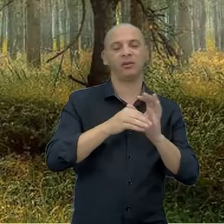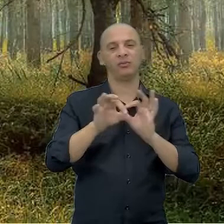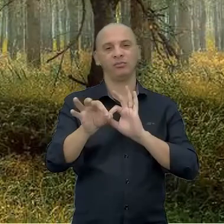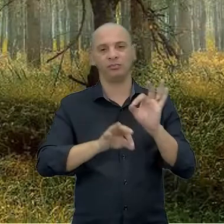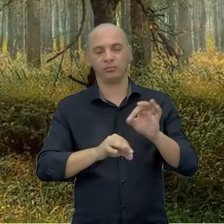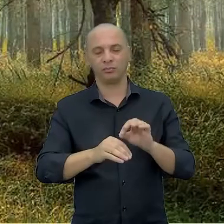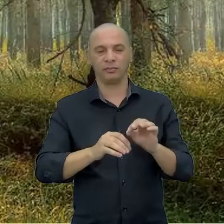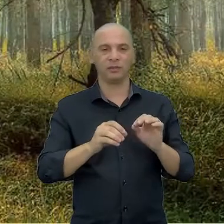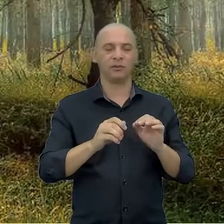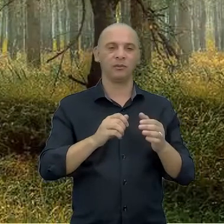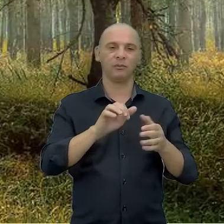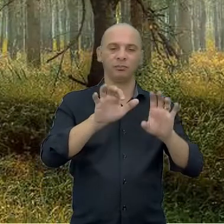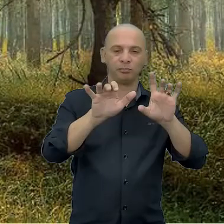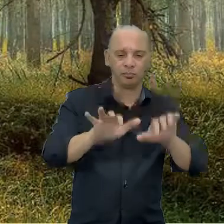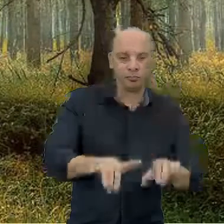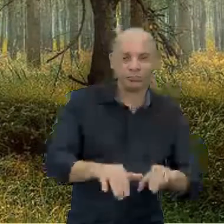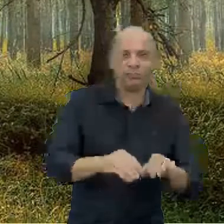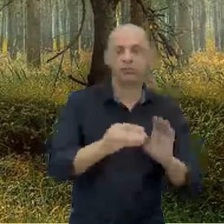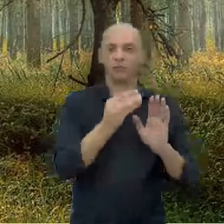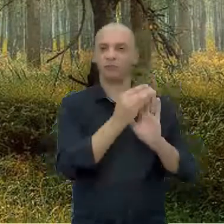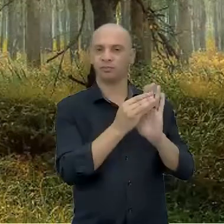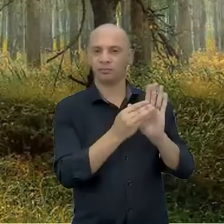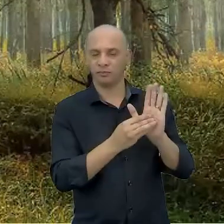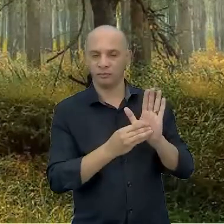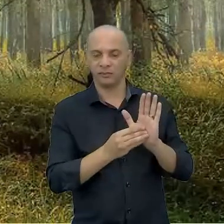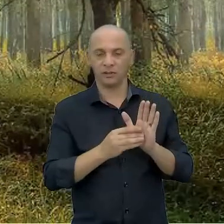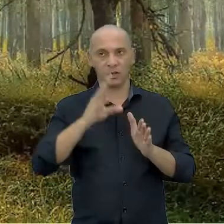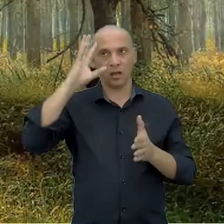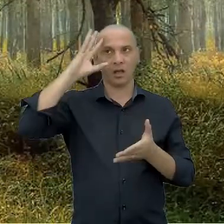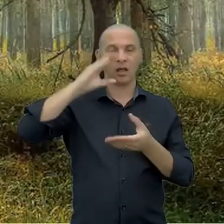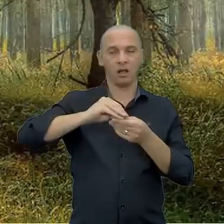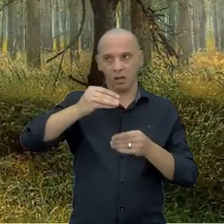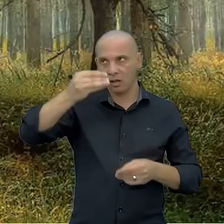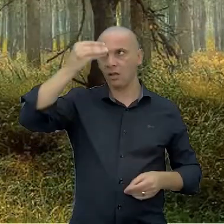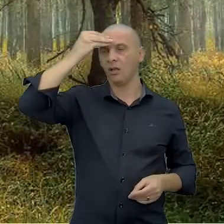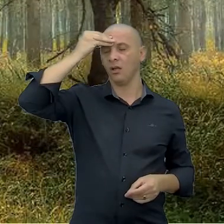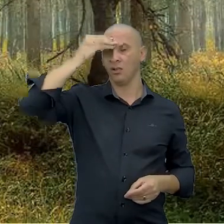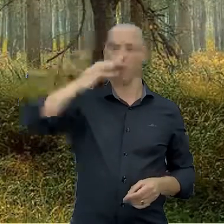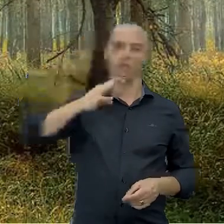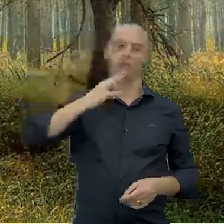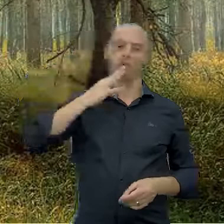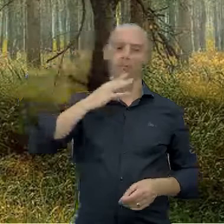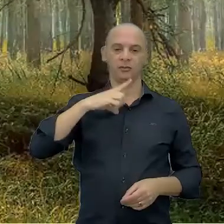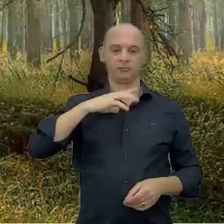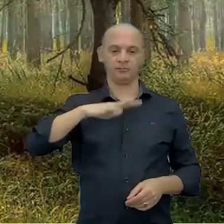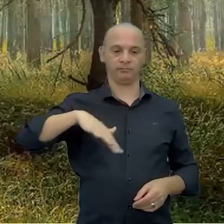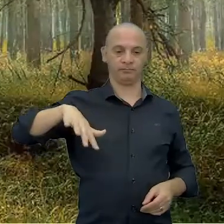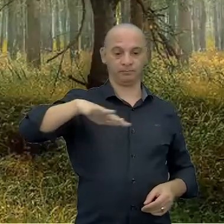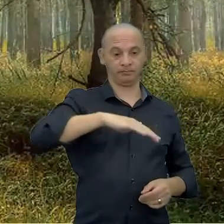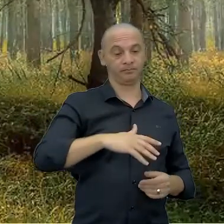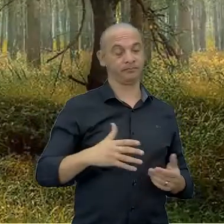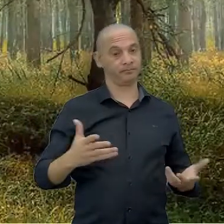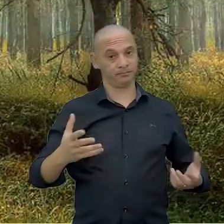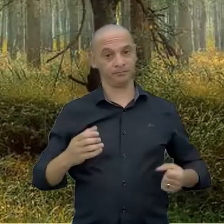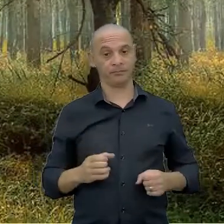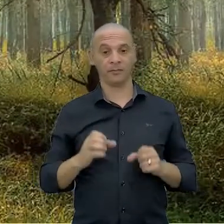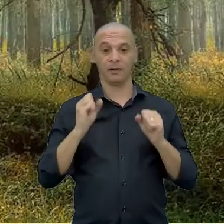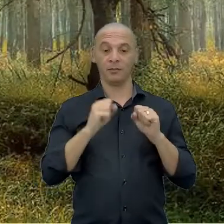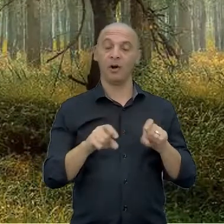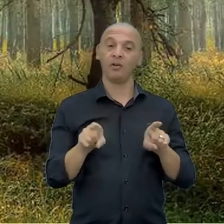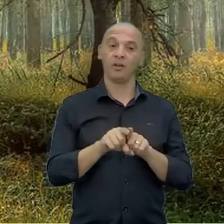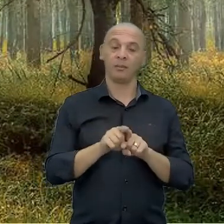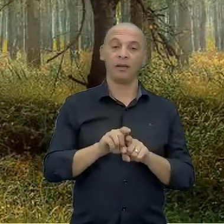ou analógicas para sistematizar os conhecimentos construídos durante as discussões. E aí pode encerrar com